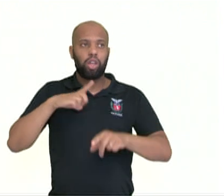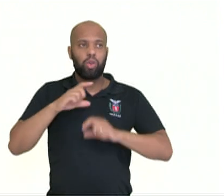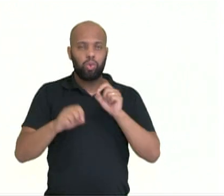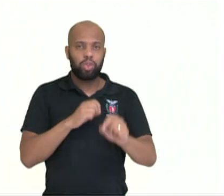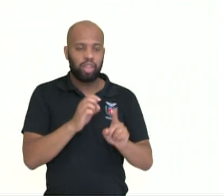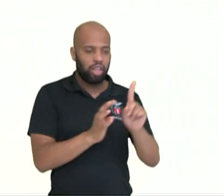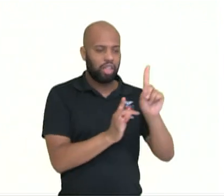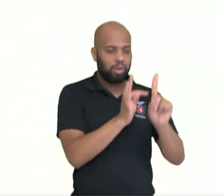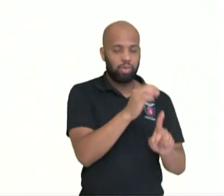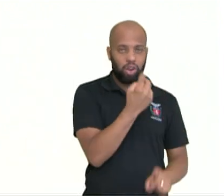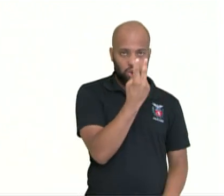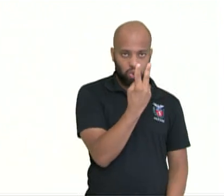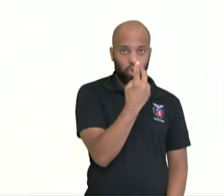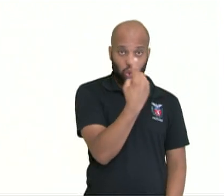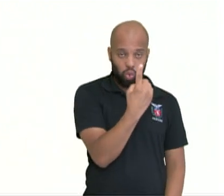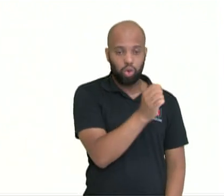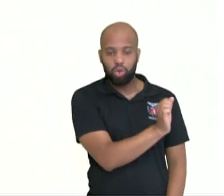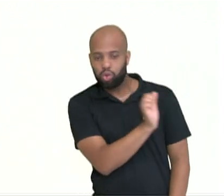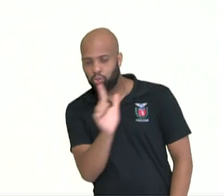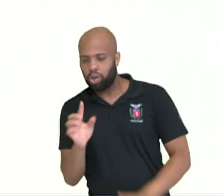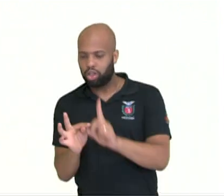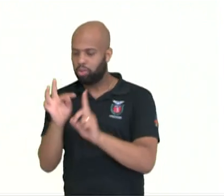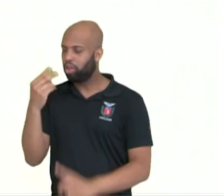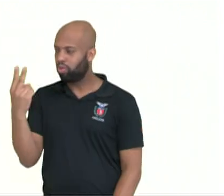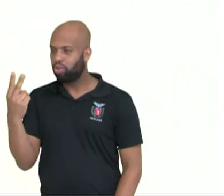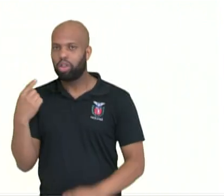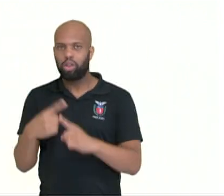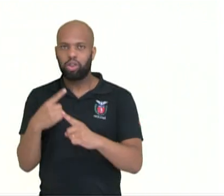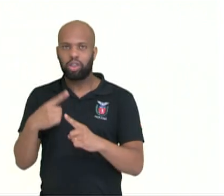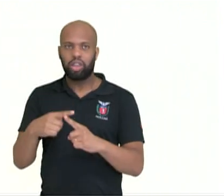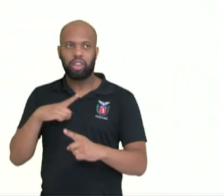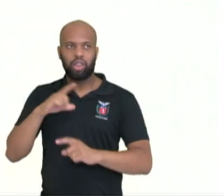é maior que a temperatura 2, porque a coluna de líquido fica menor.